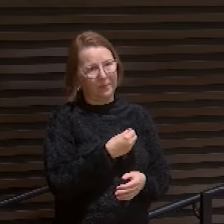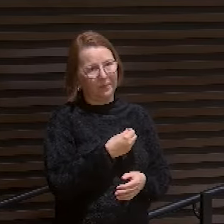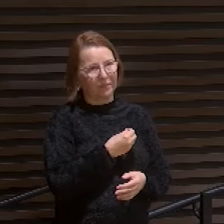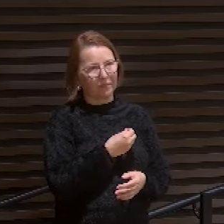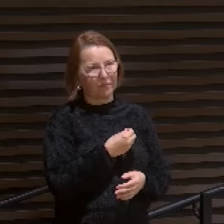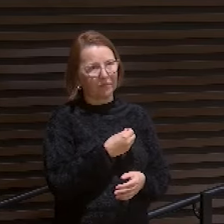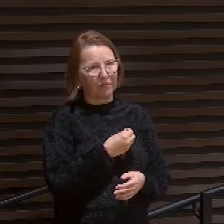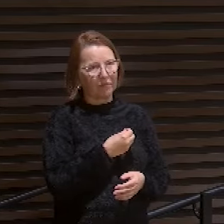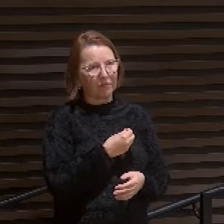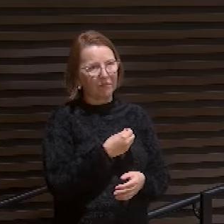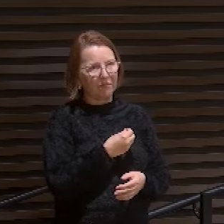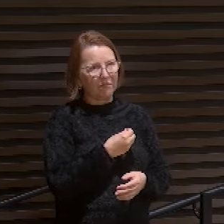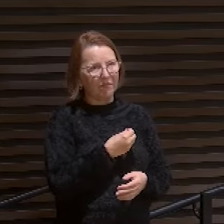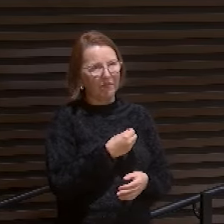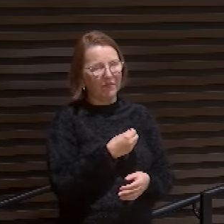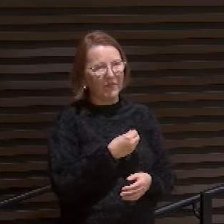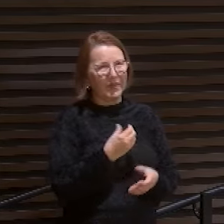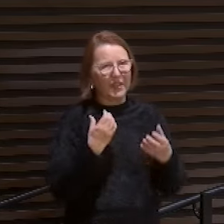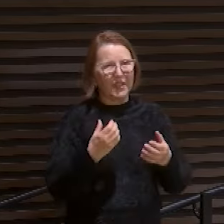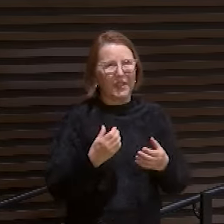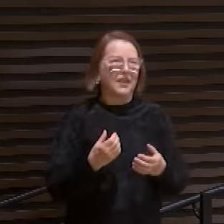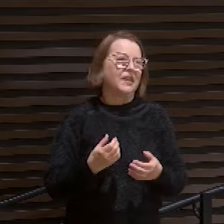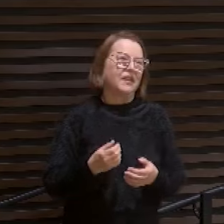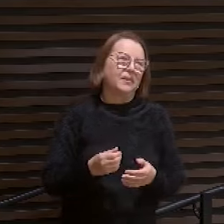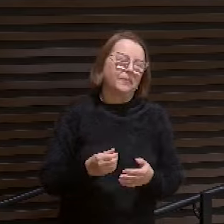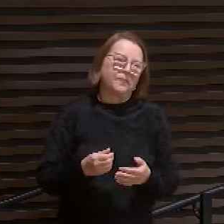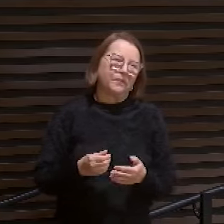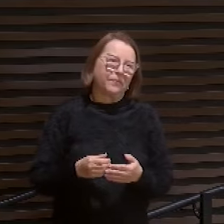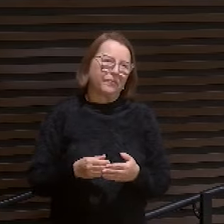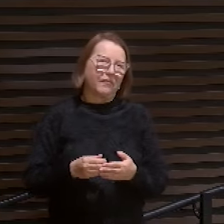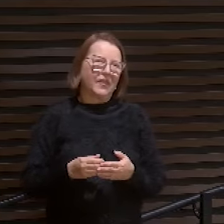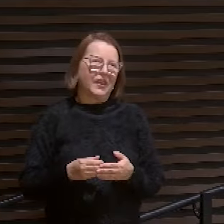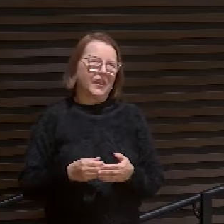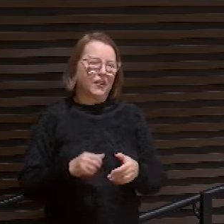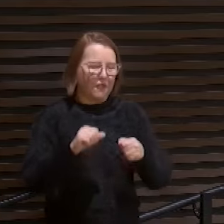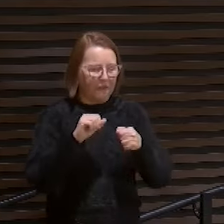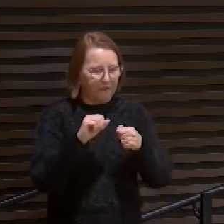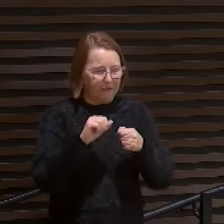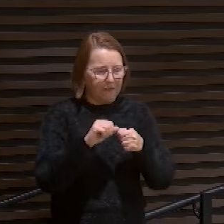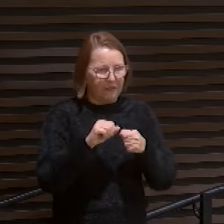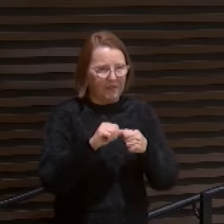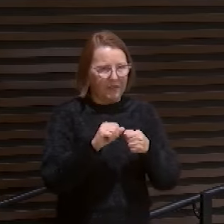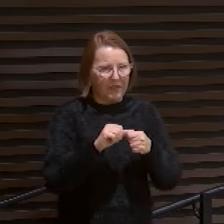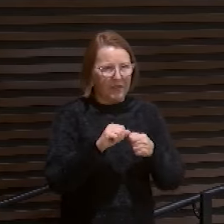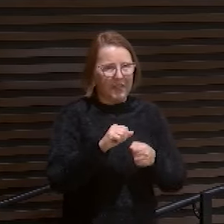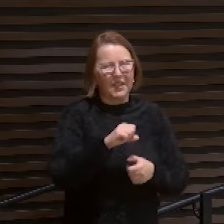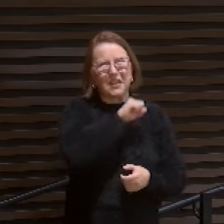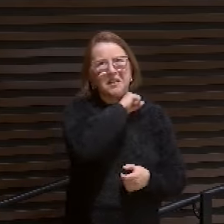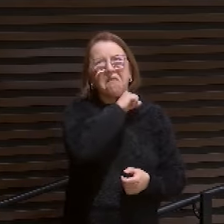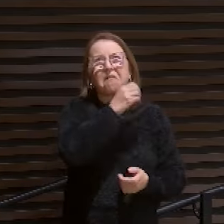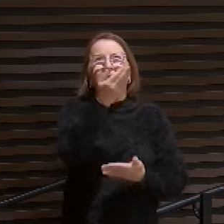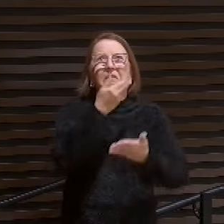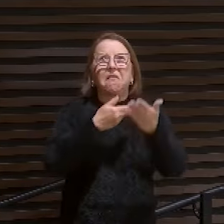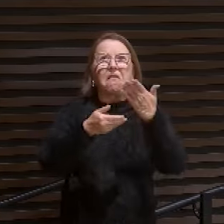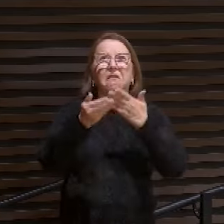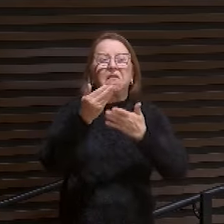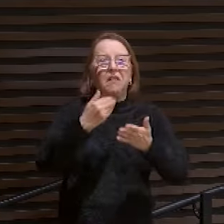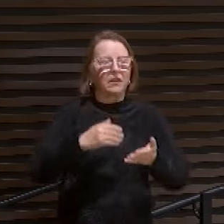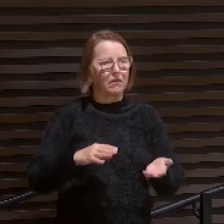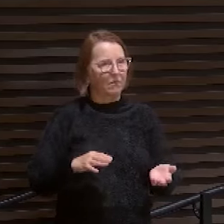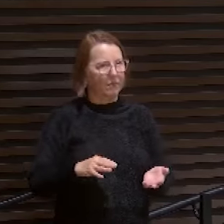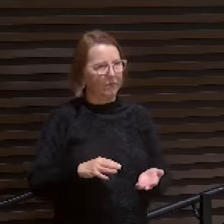de autojustificação e de autopenitência e coisas desse jeito, que